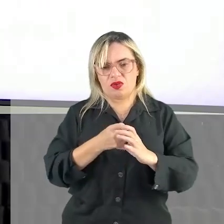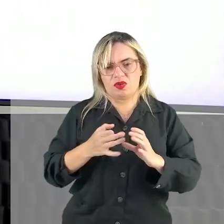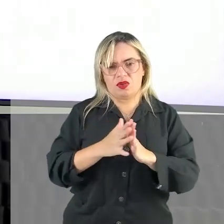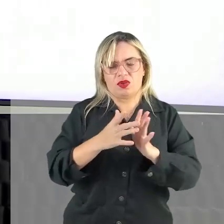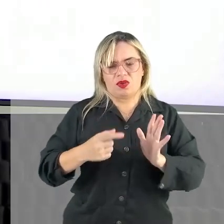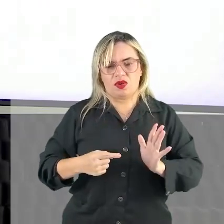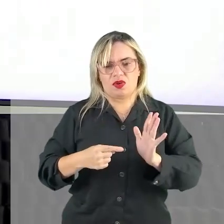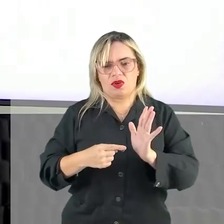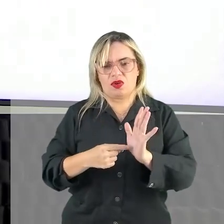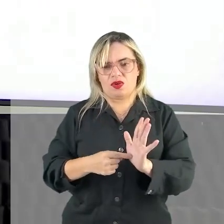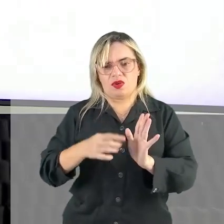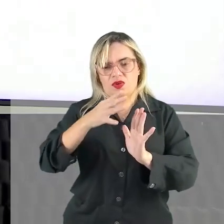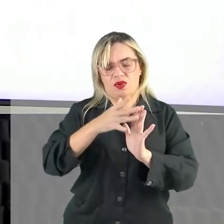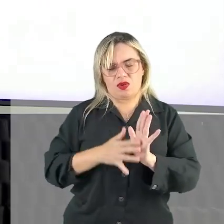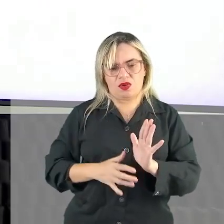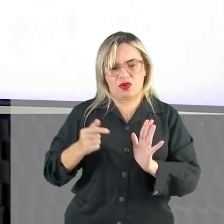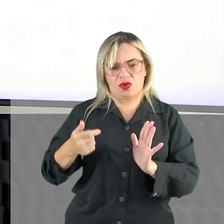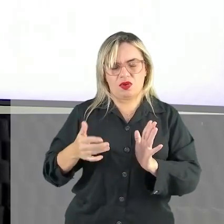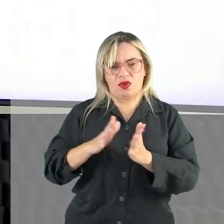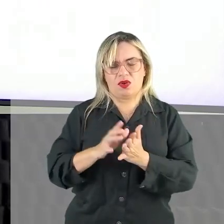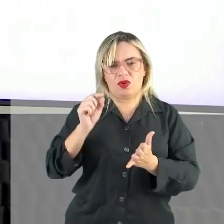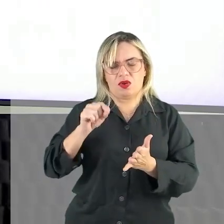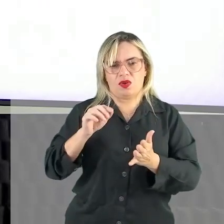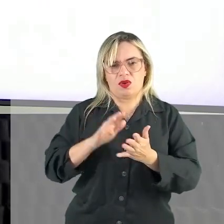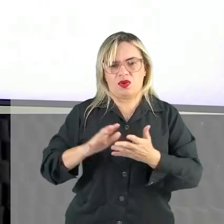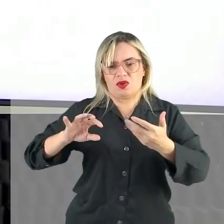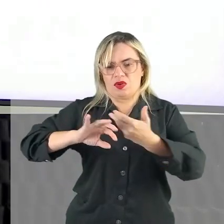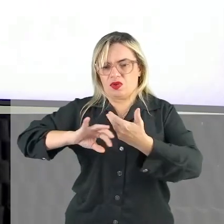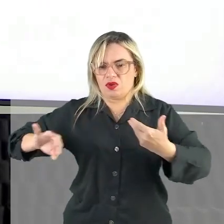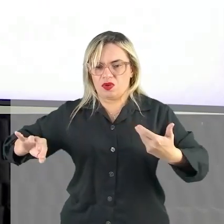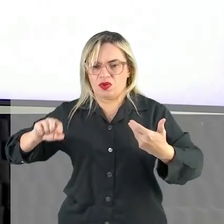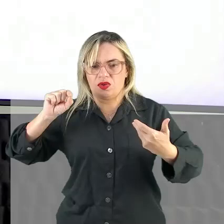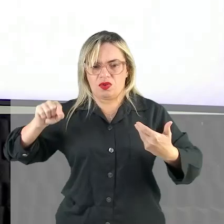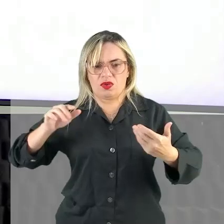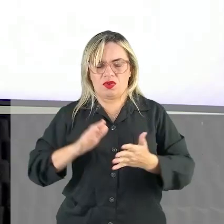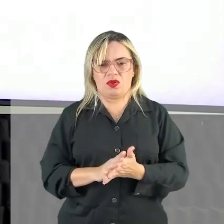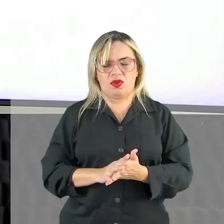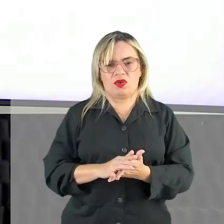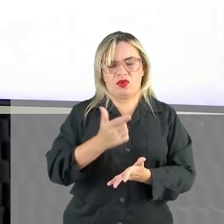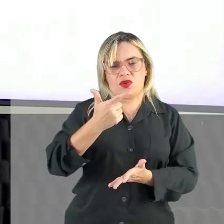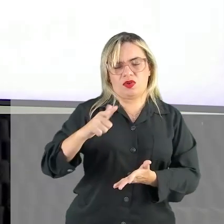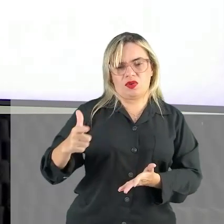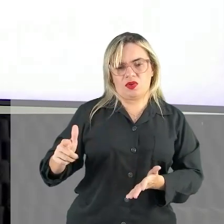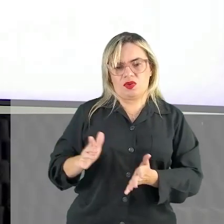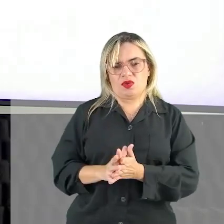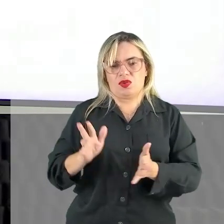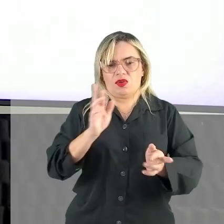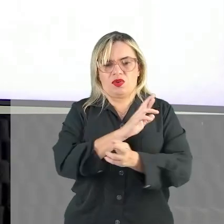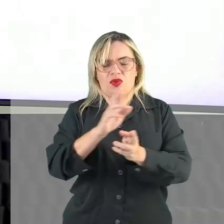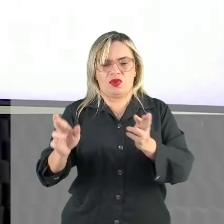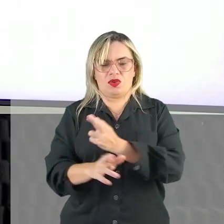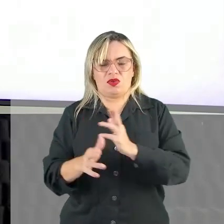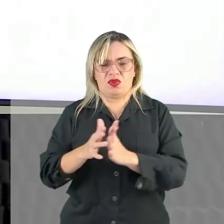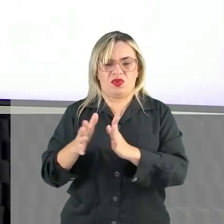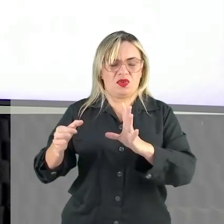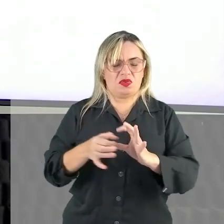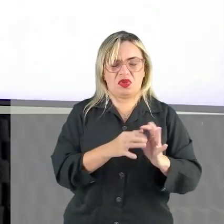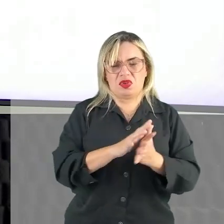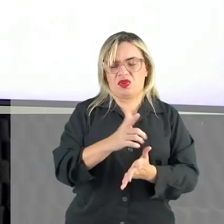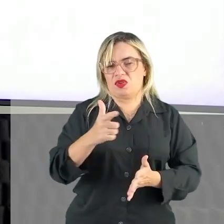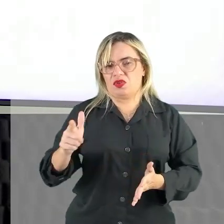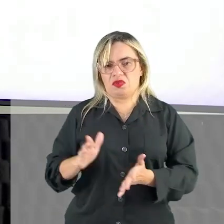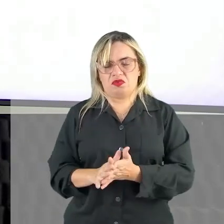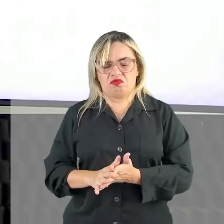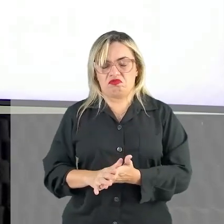demonstrações de repertório. E se você deixá-las lá isoladamente, sem nenhuma ligação, elas não vão ter